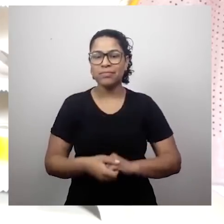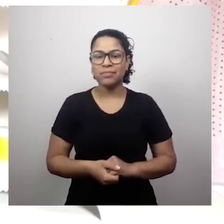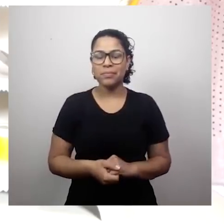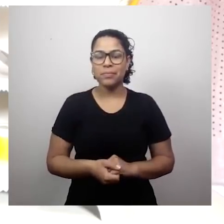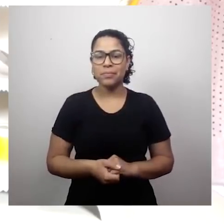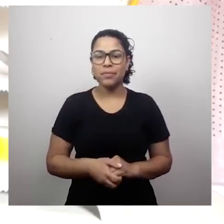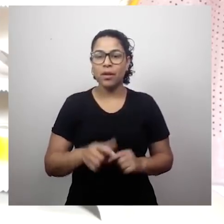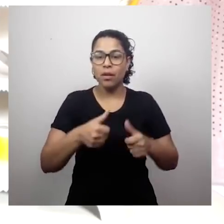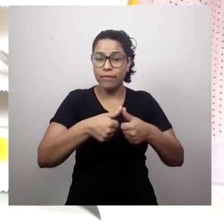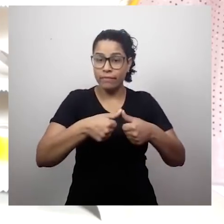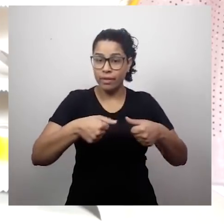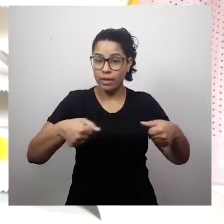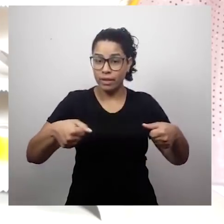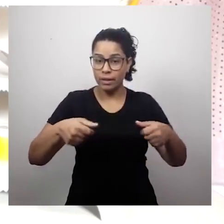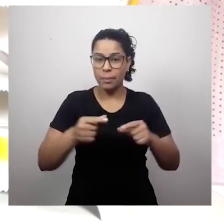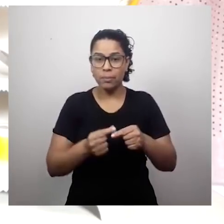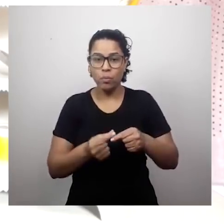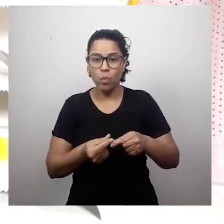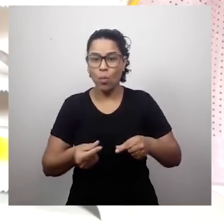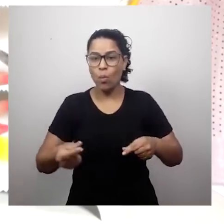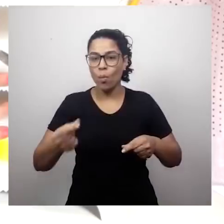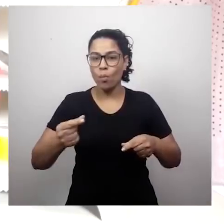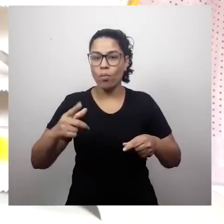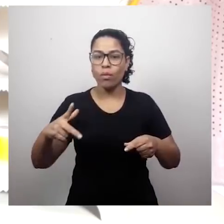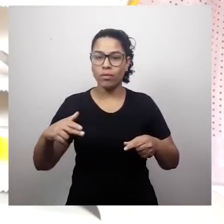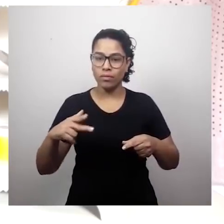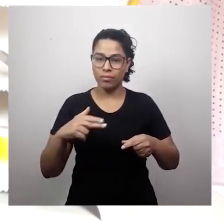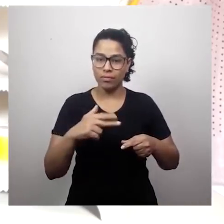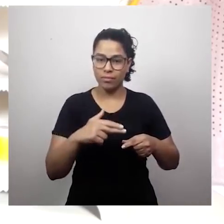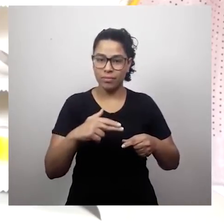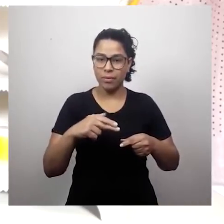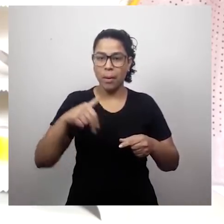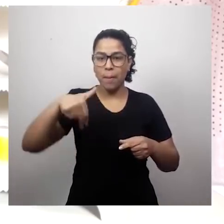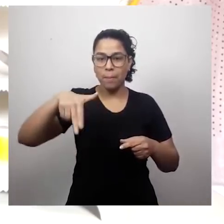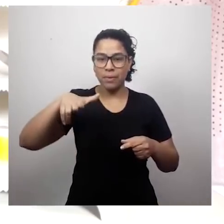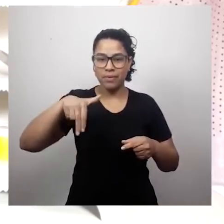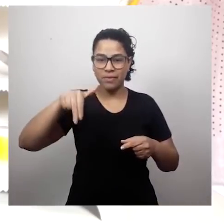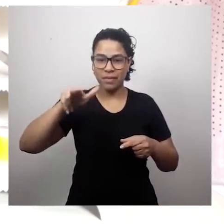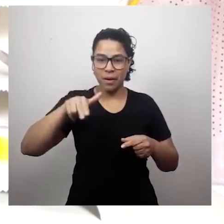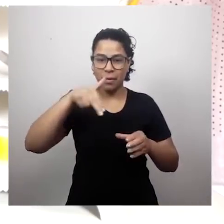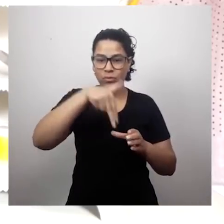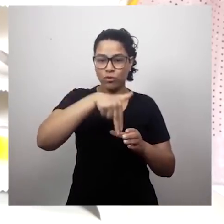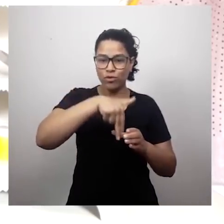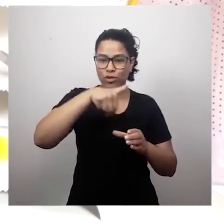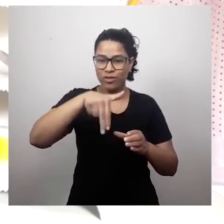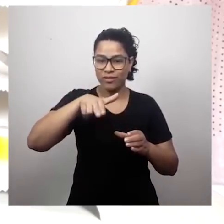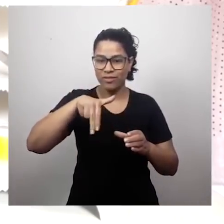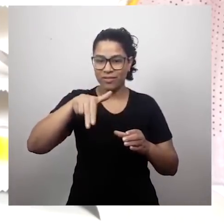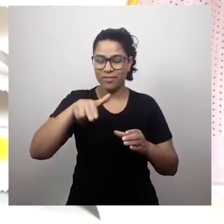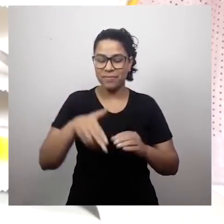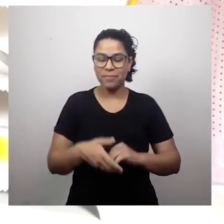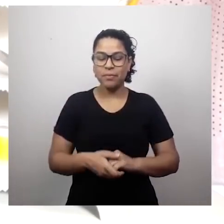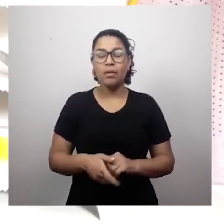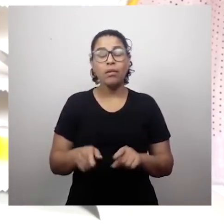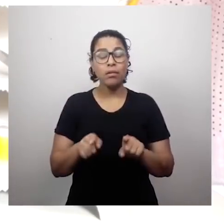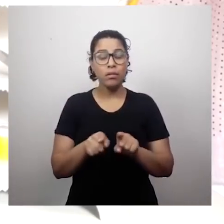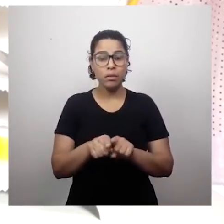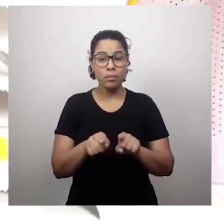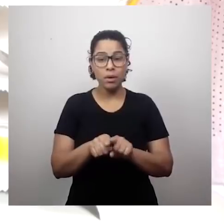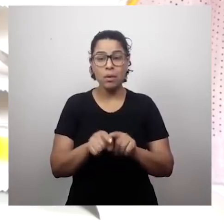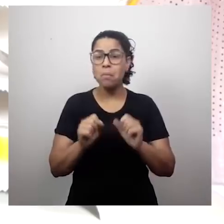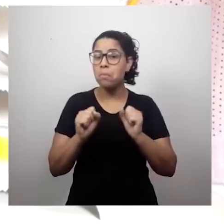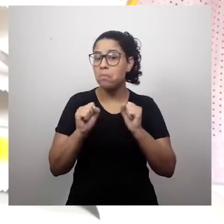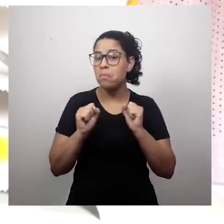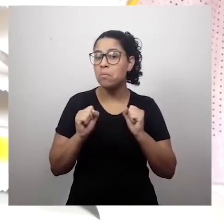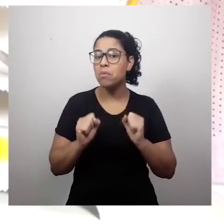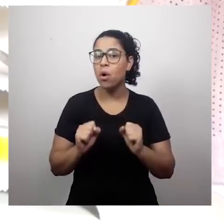barbante, tesoura sem ponta, um pincel, tinta guache. E seria interessante